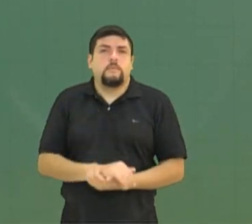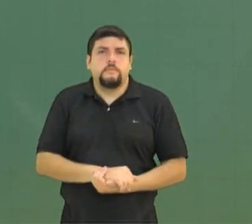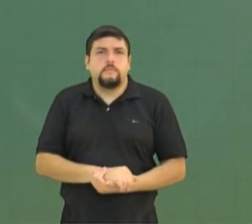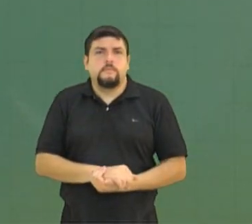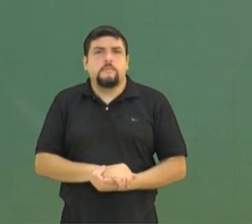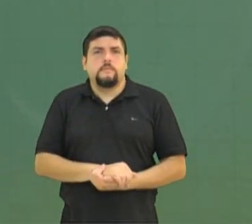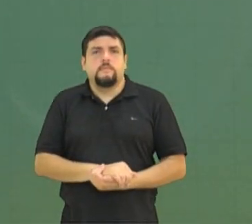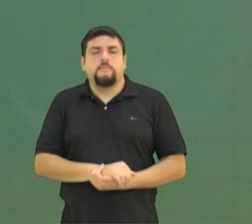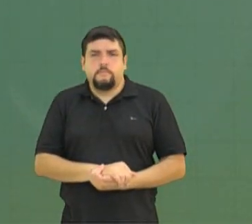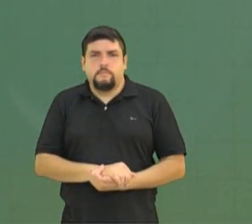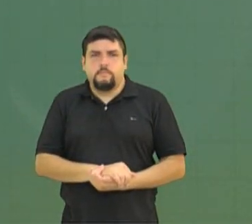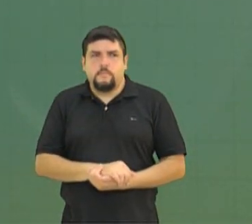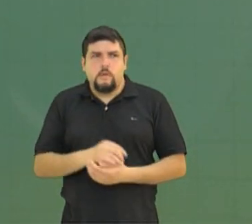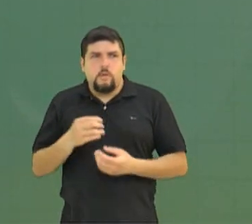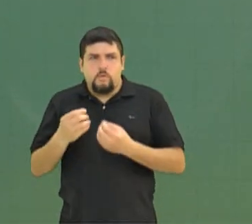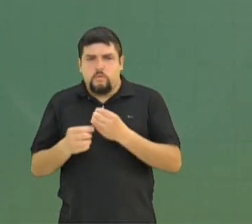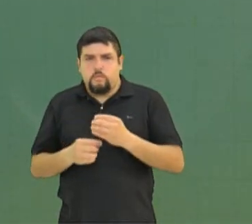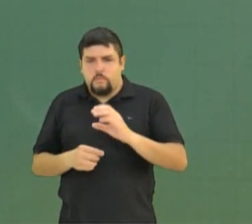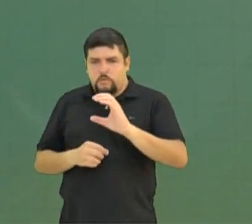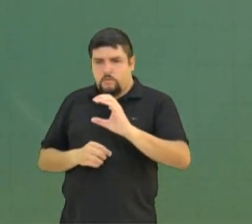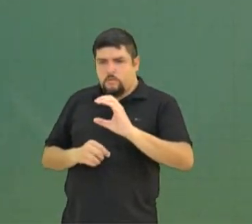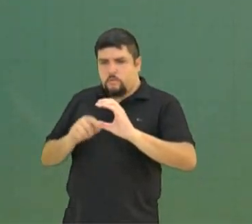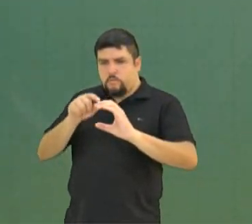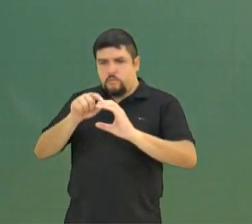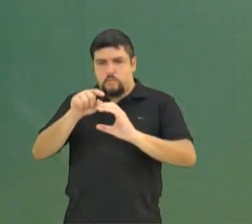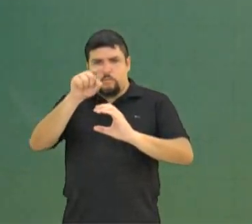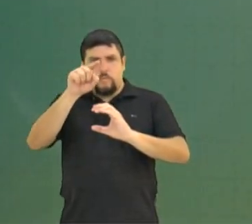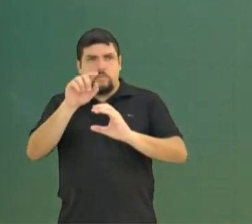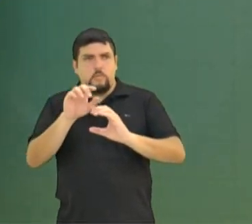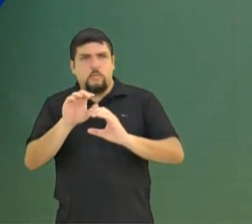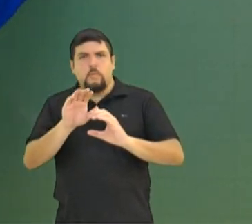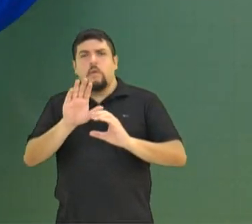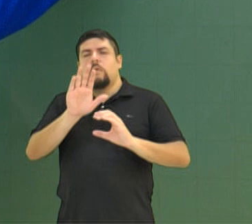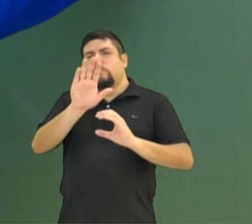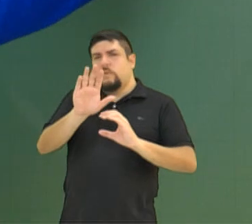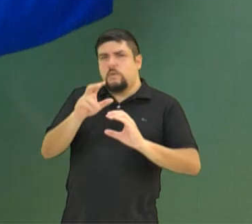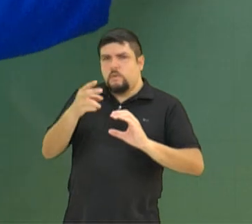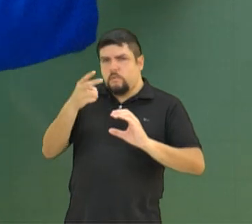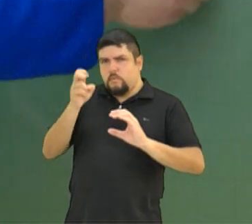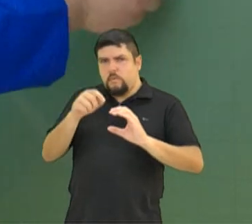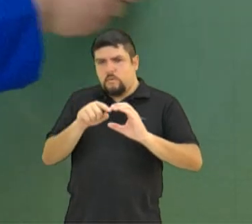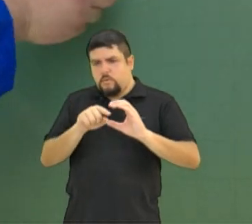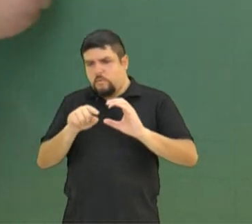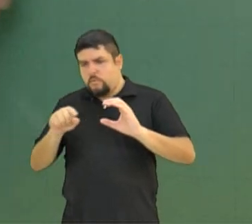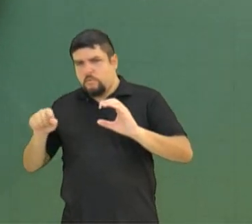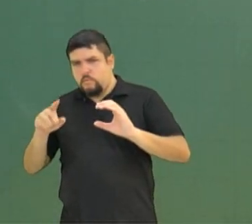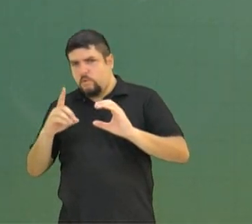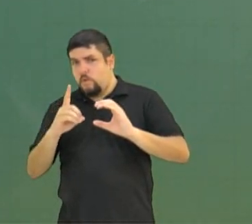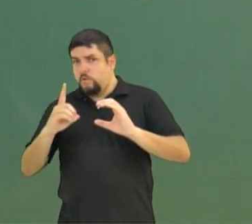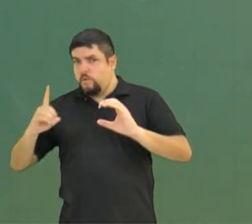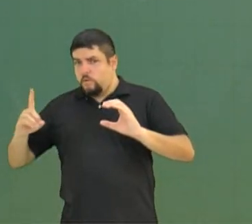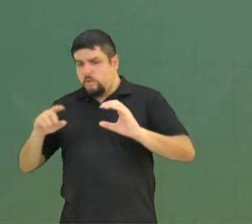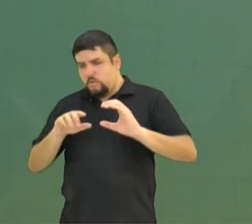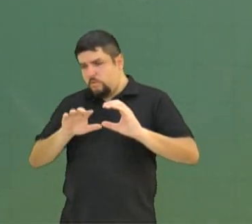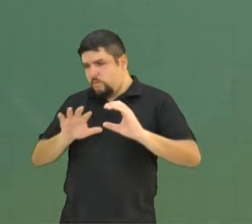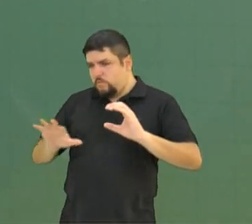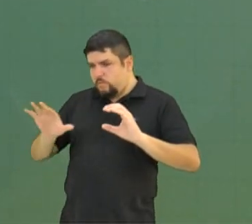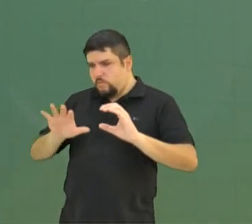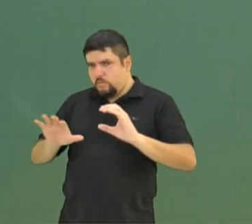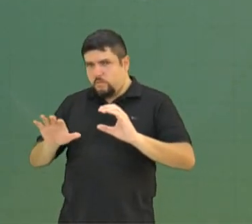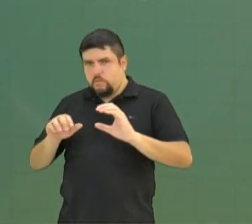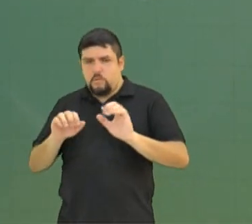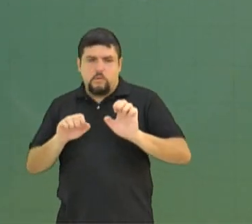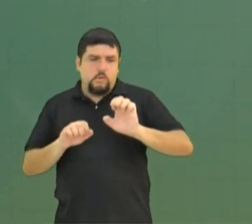o assimétrico seria esse carinha aqui, certo? Mas perceba que o lado direito e o